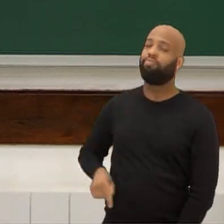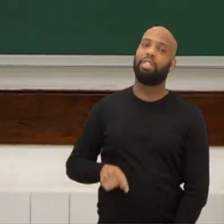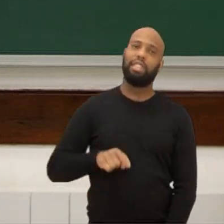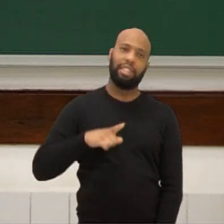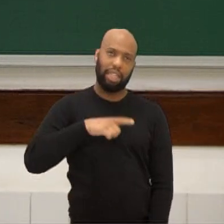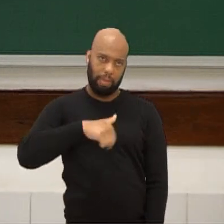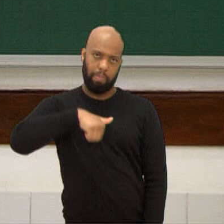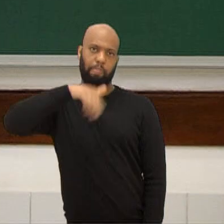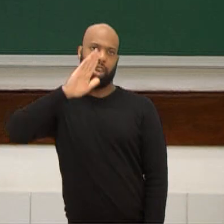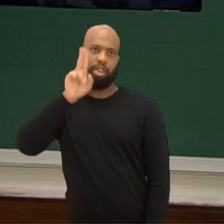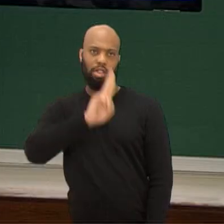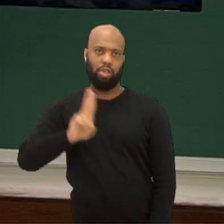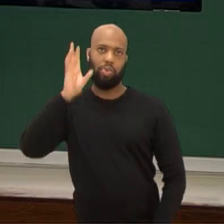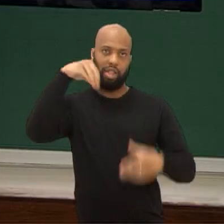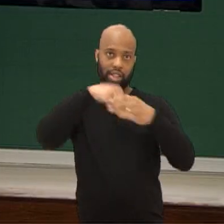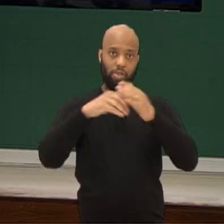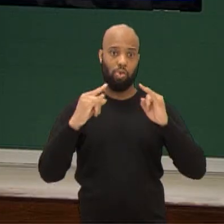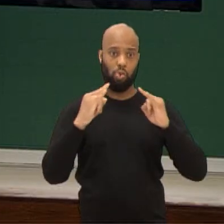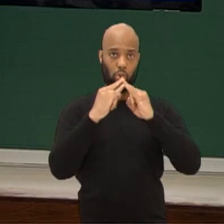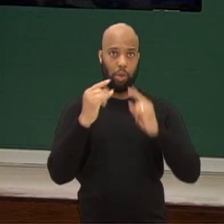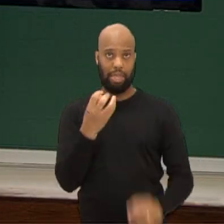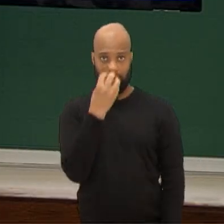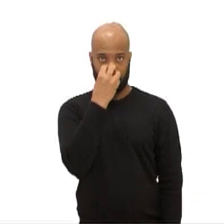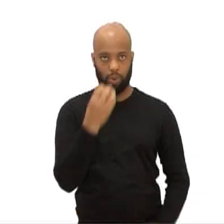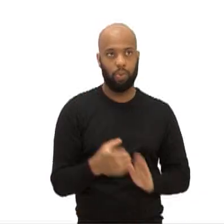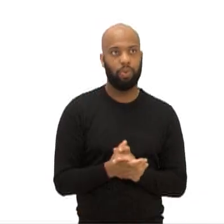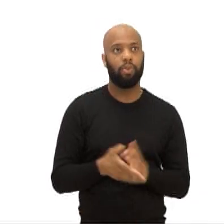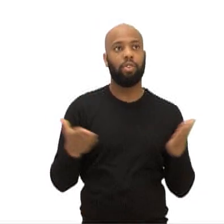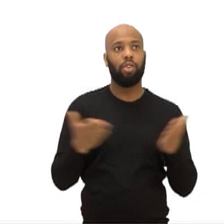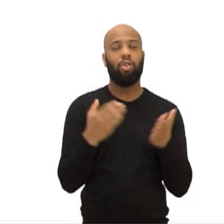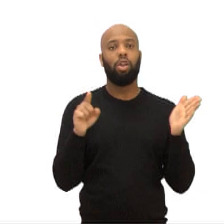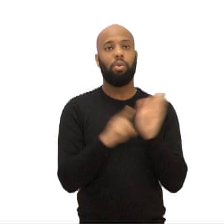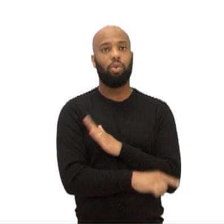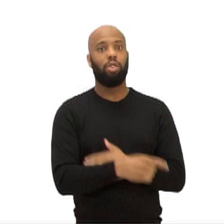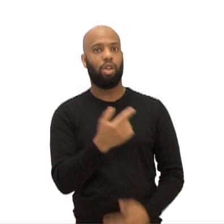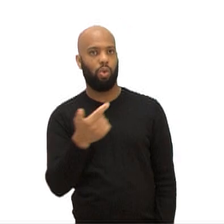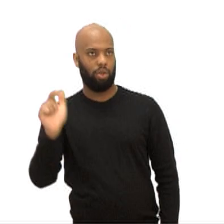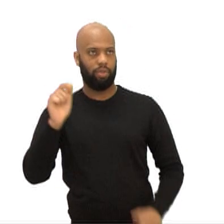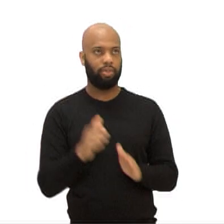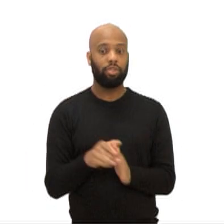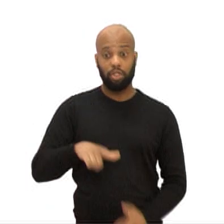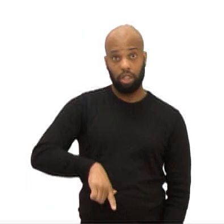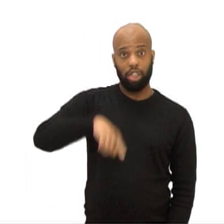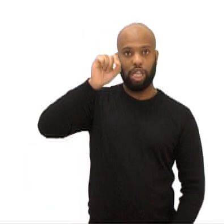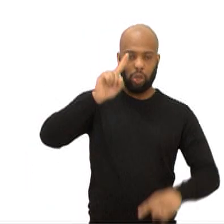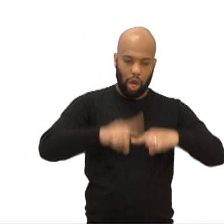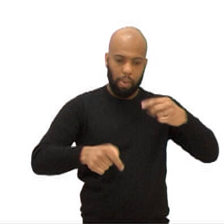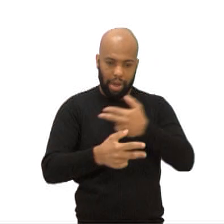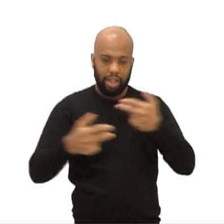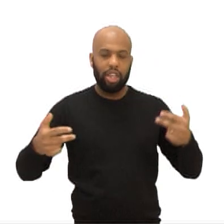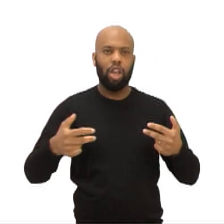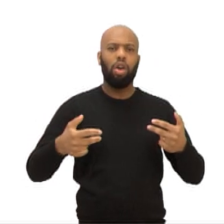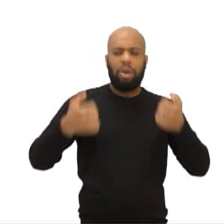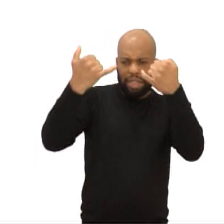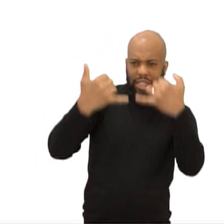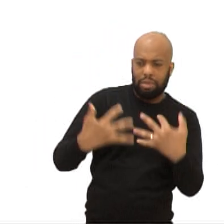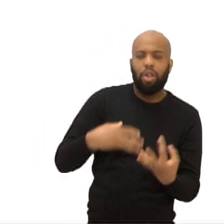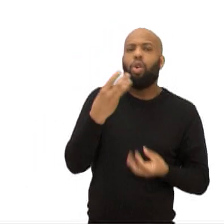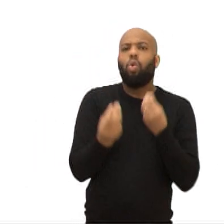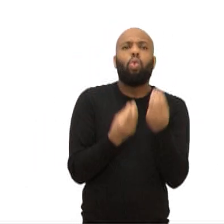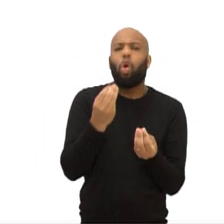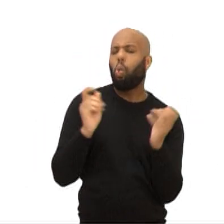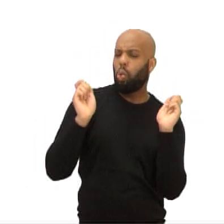comuns que existem no circo. Segunda atividade, ó. Escolha um material para comentar como você poderia confeccioná-lo em